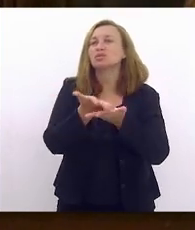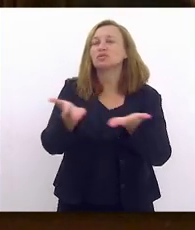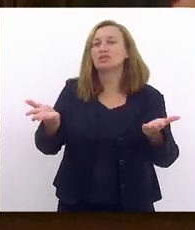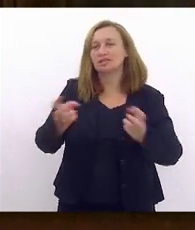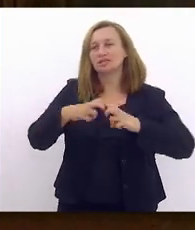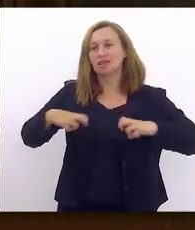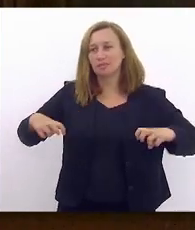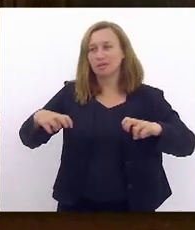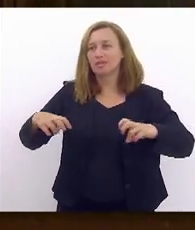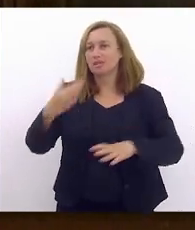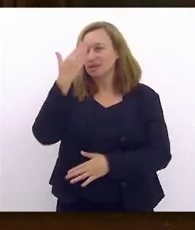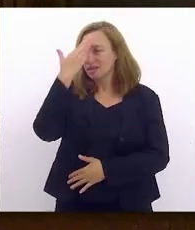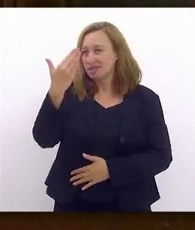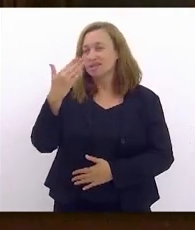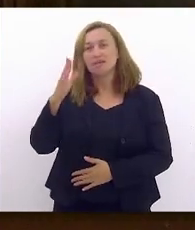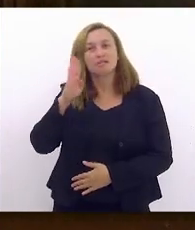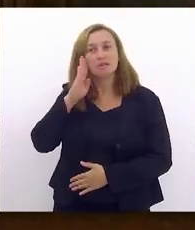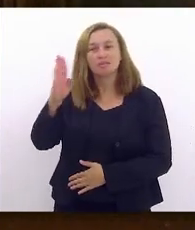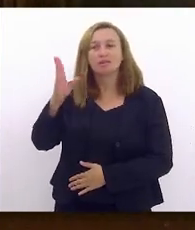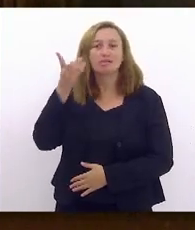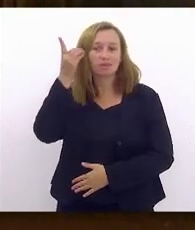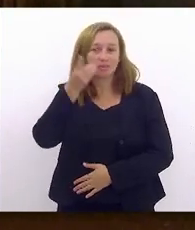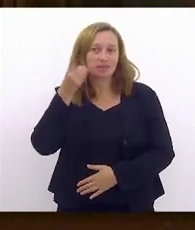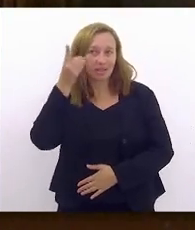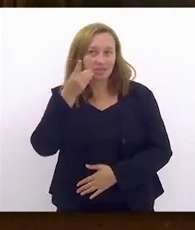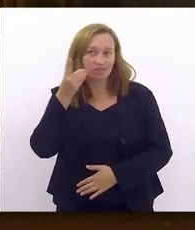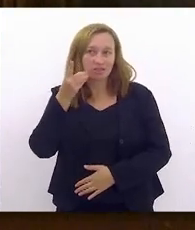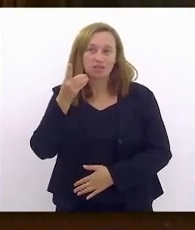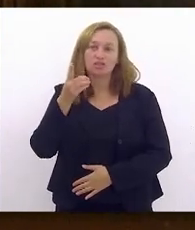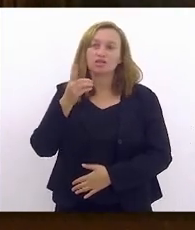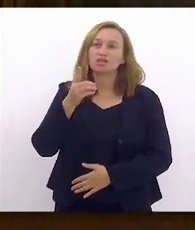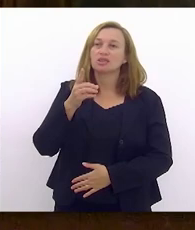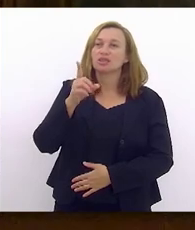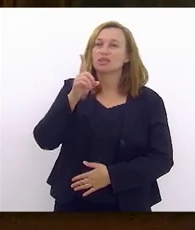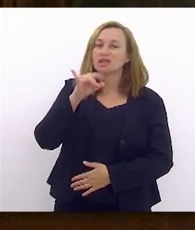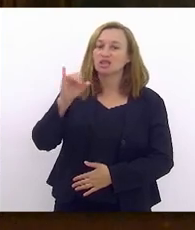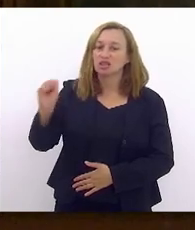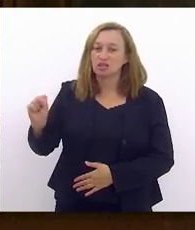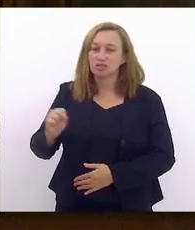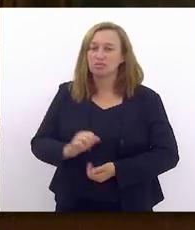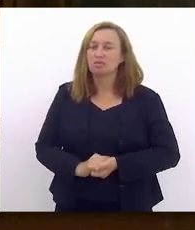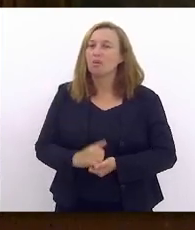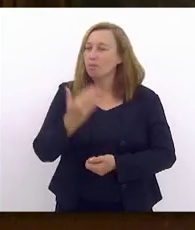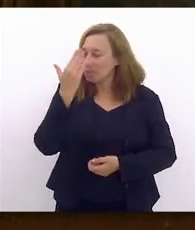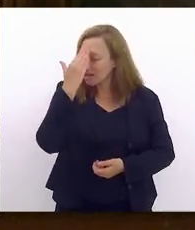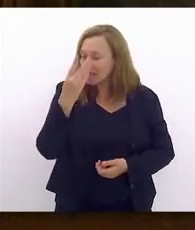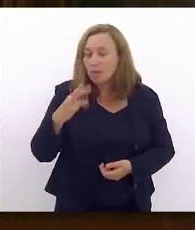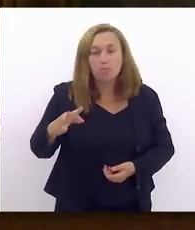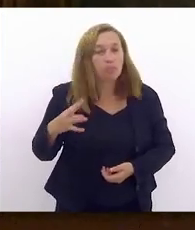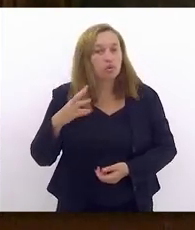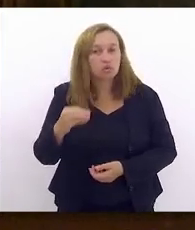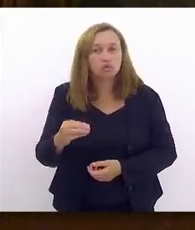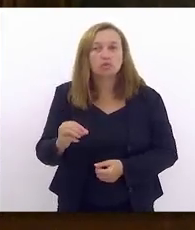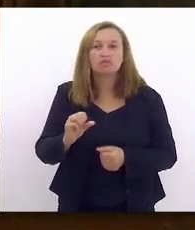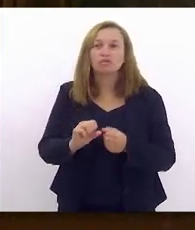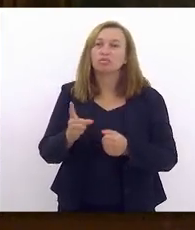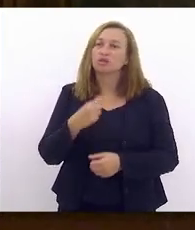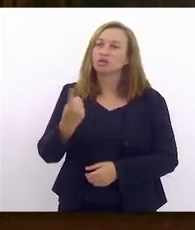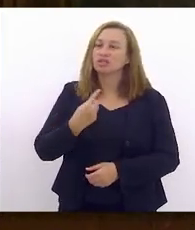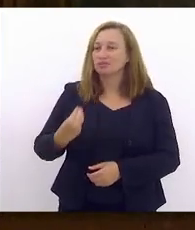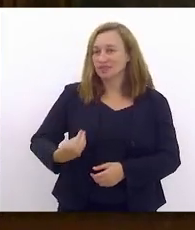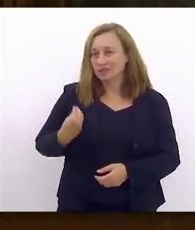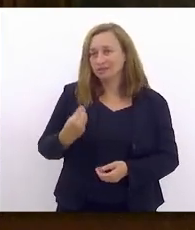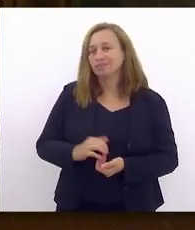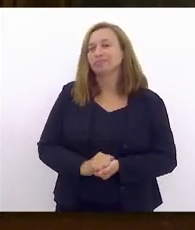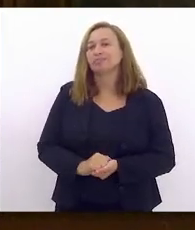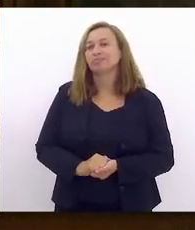e agradecer principalmente ao deputado, seu deputado Dionísio Lins. Muito obrigado por tudo que tem feito também pela gente.